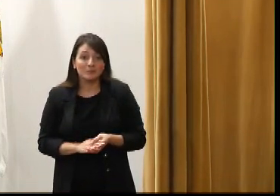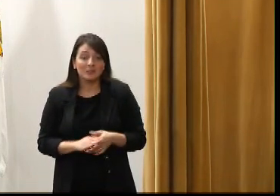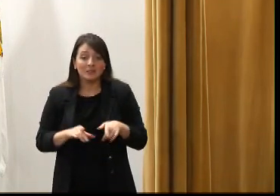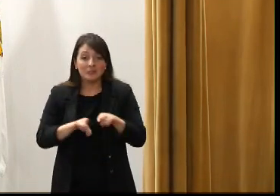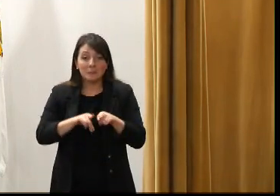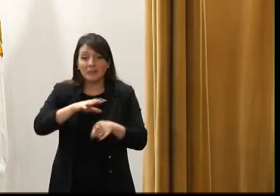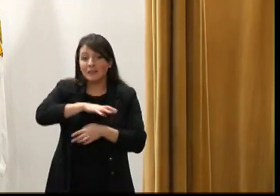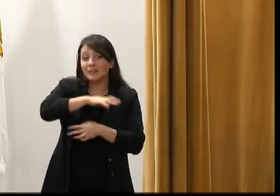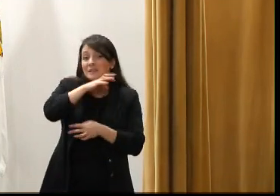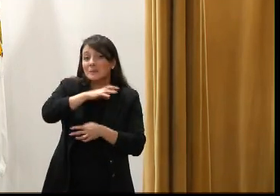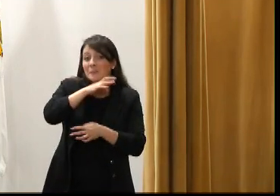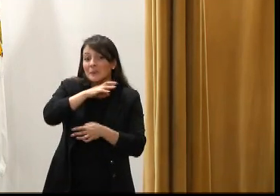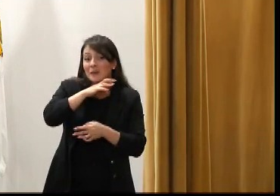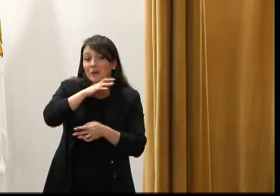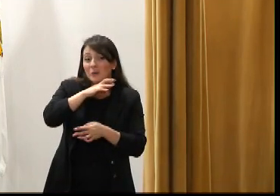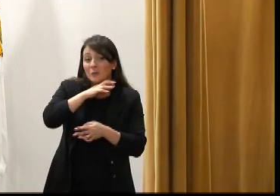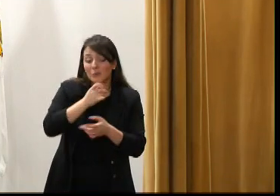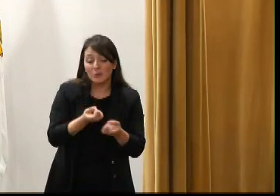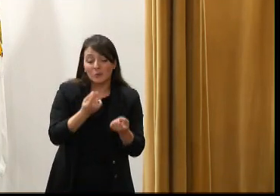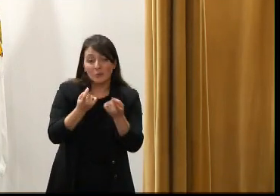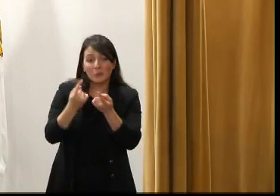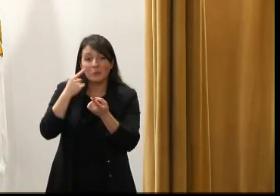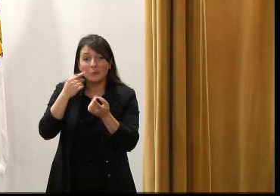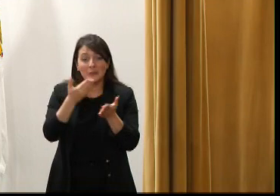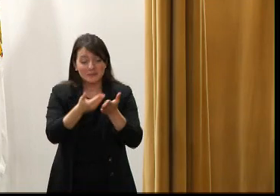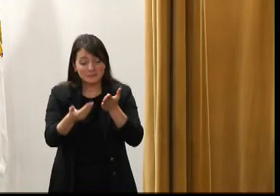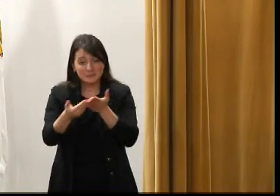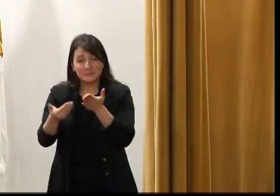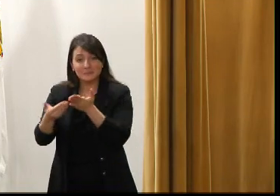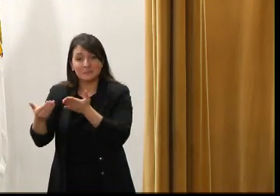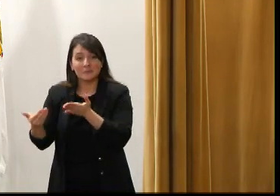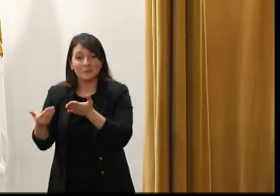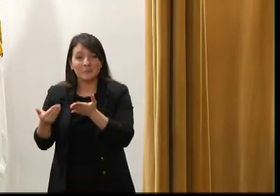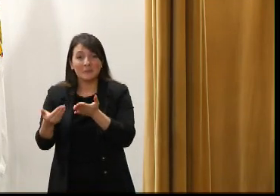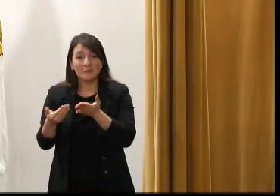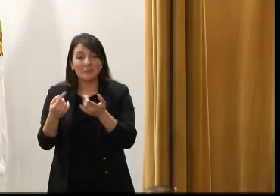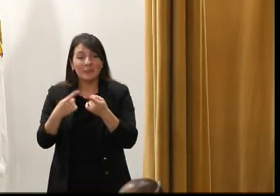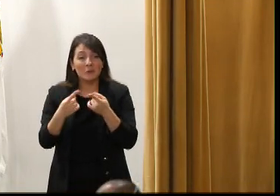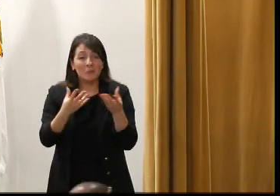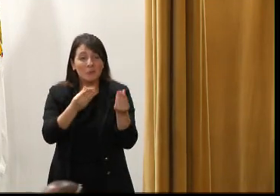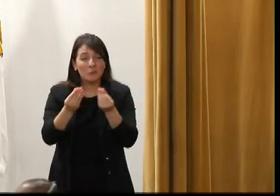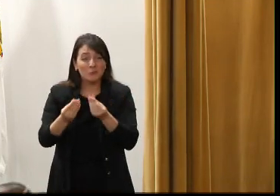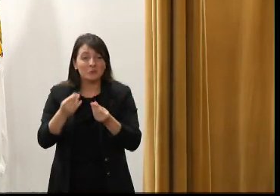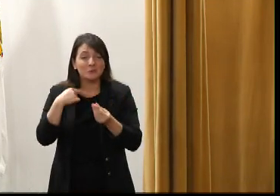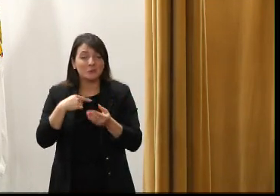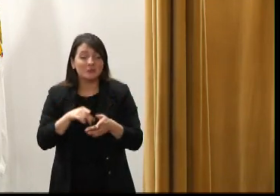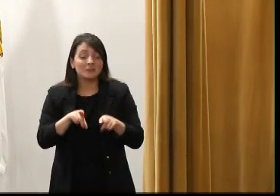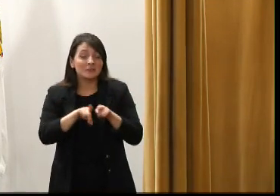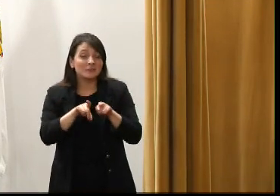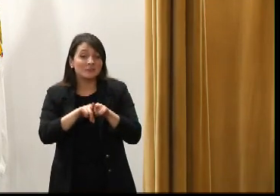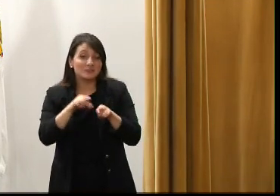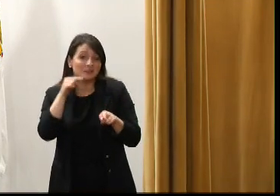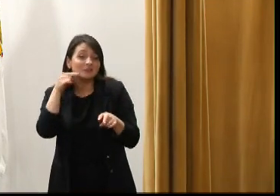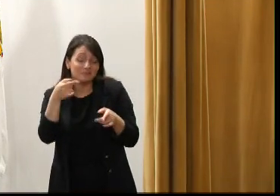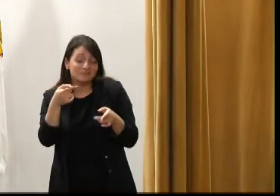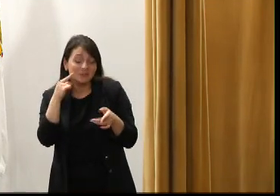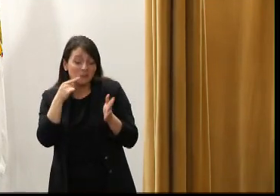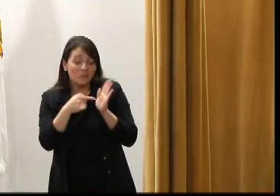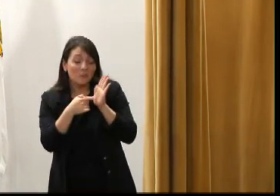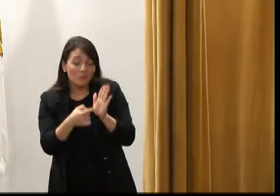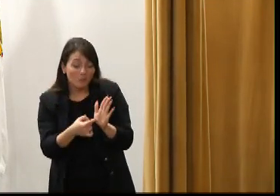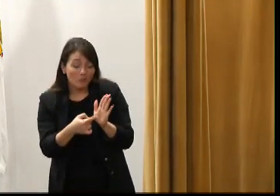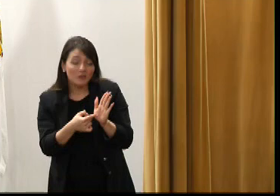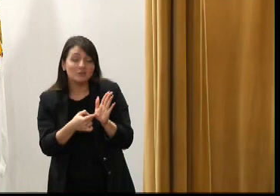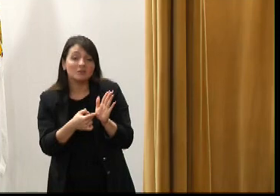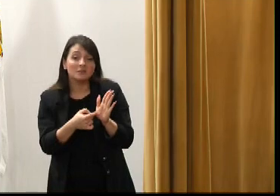espécies sendo perdidas, né, extinção de espécies, dentre inúmeros outros fatores que demonstram que eu